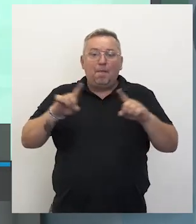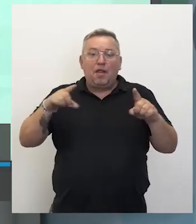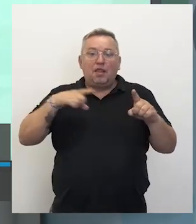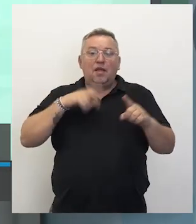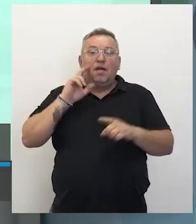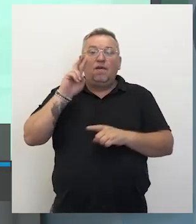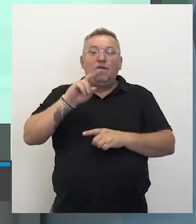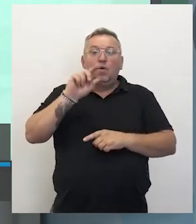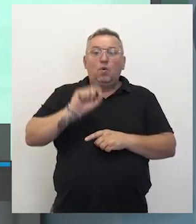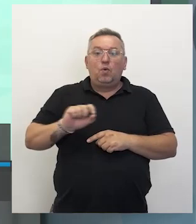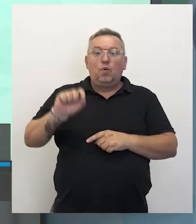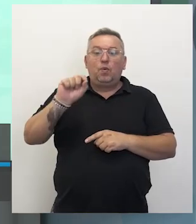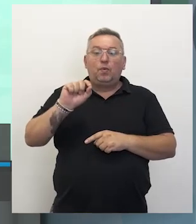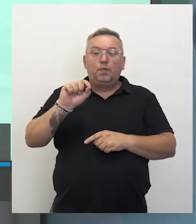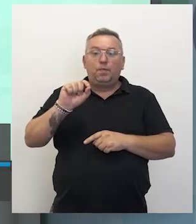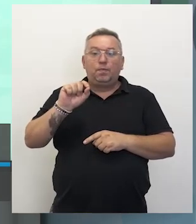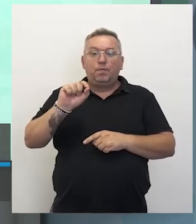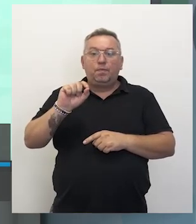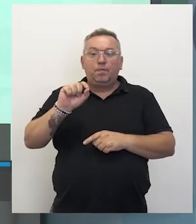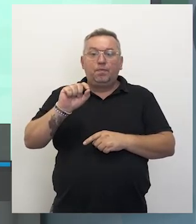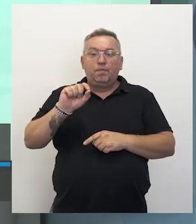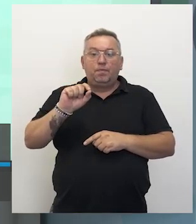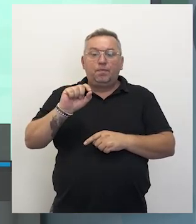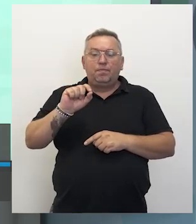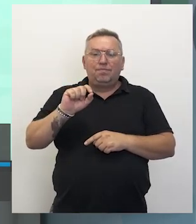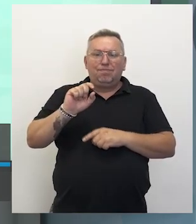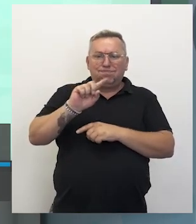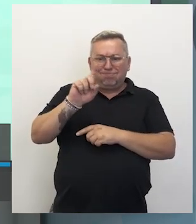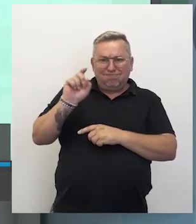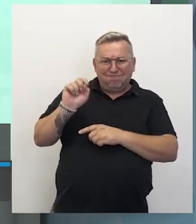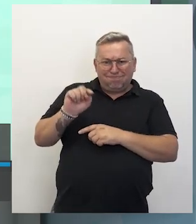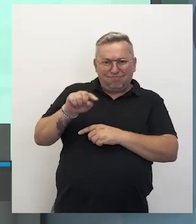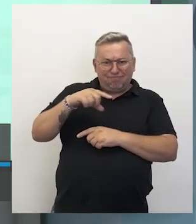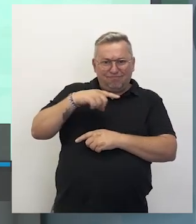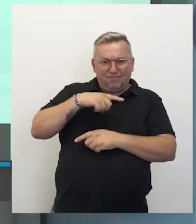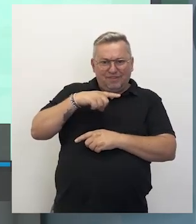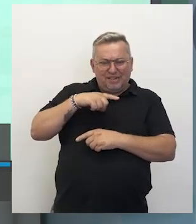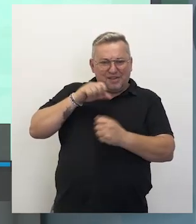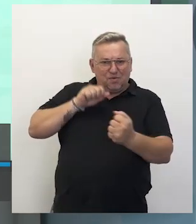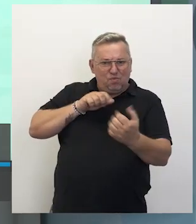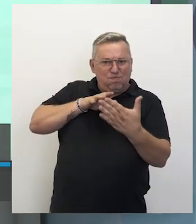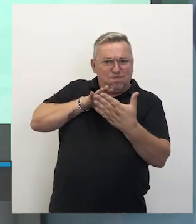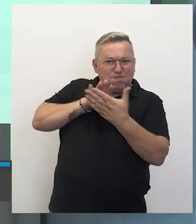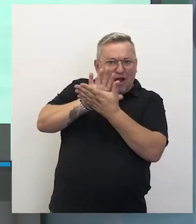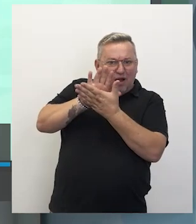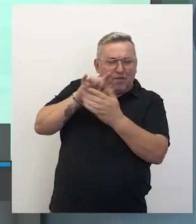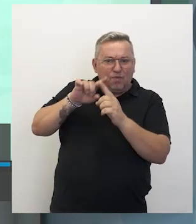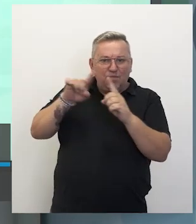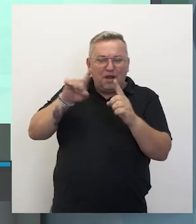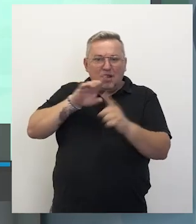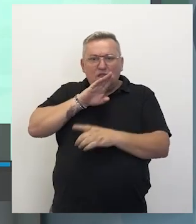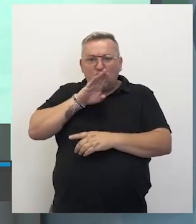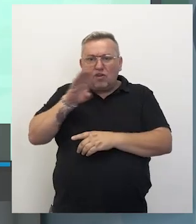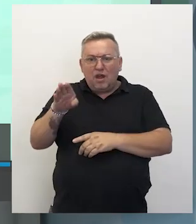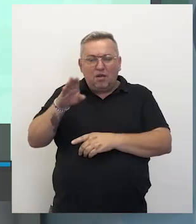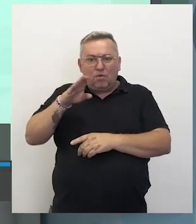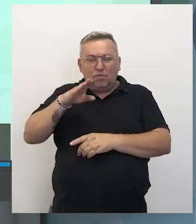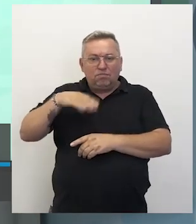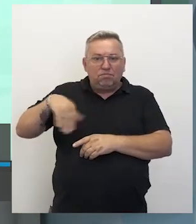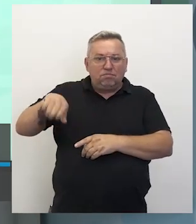o seguinte, será que existe, assim, algum impacto mais direto a todos